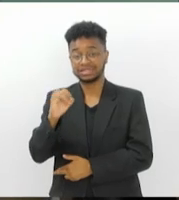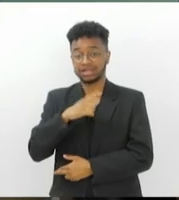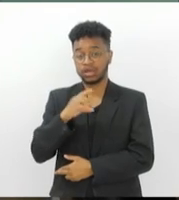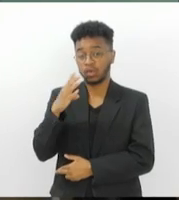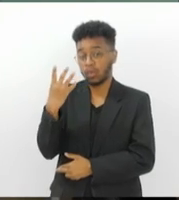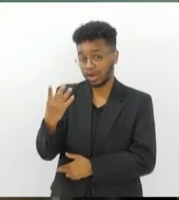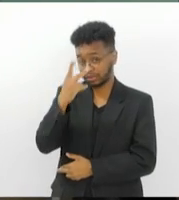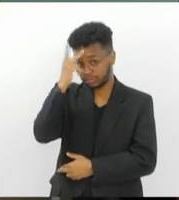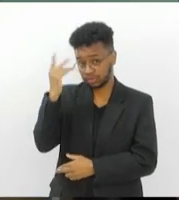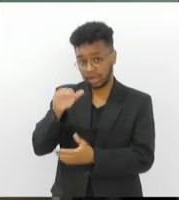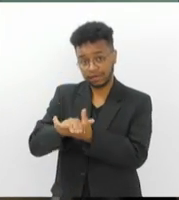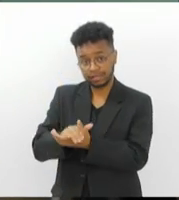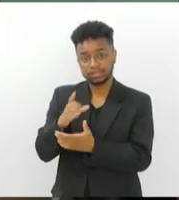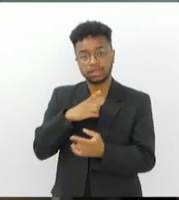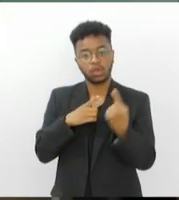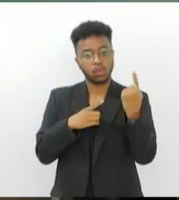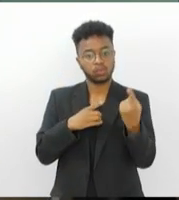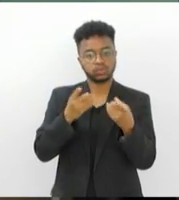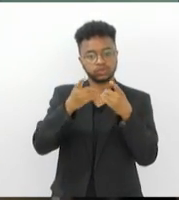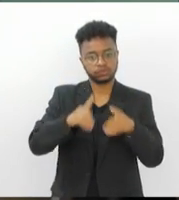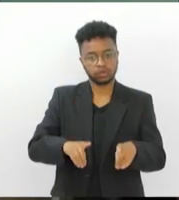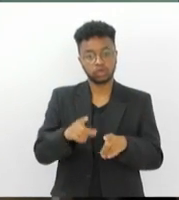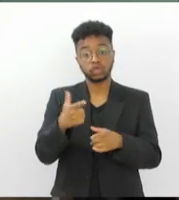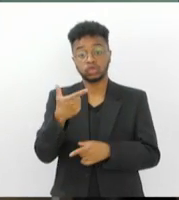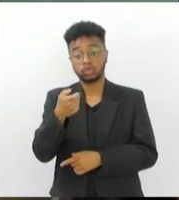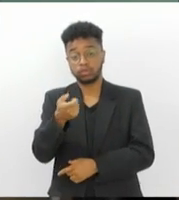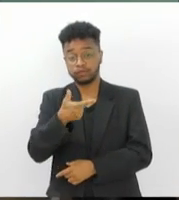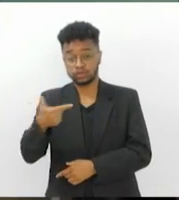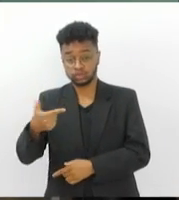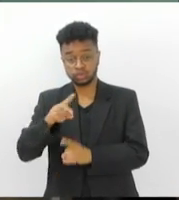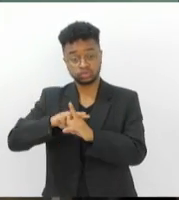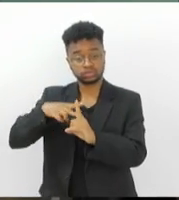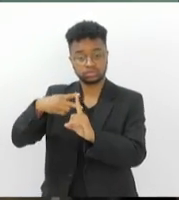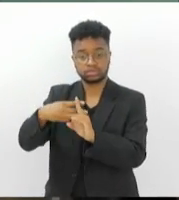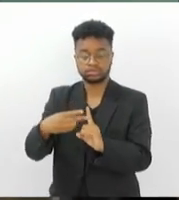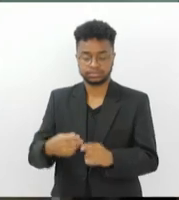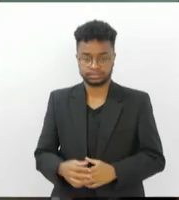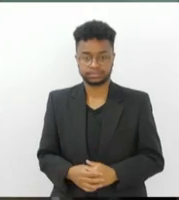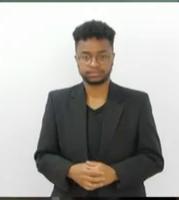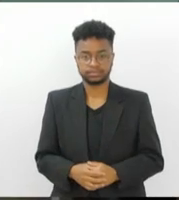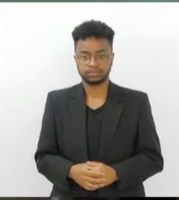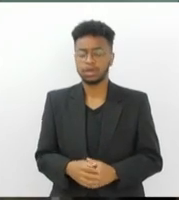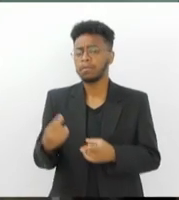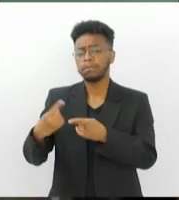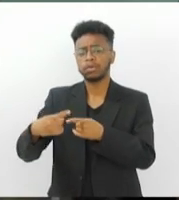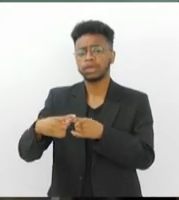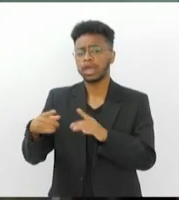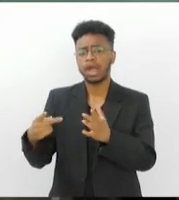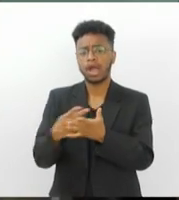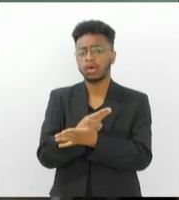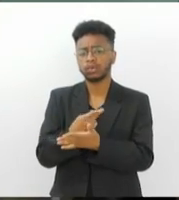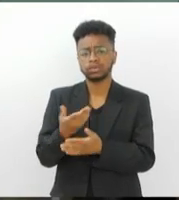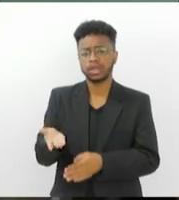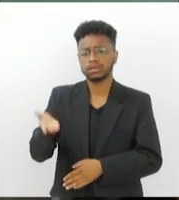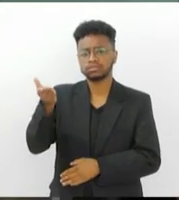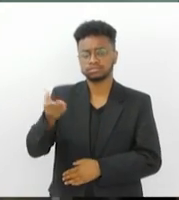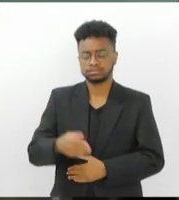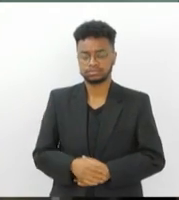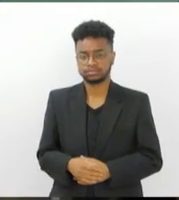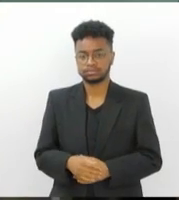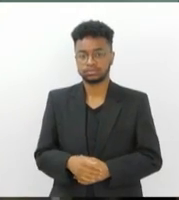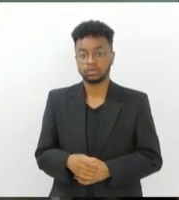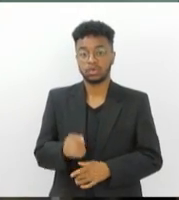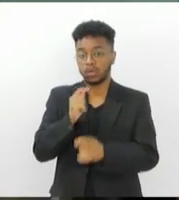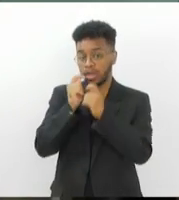o registro de um divórcio em 2022 esse número dobrou quais seriam as causas desse aumento o repórter Paulo